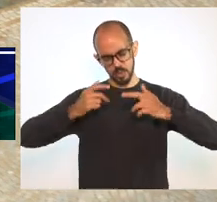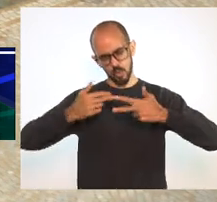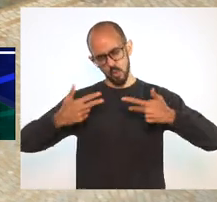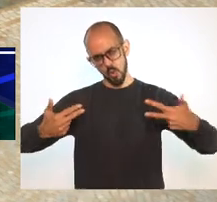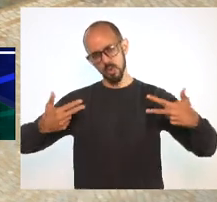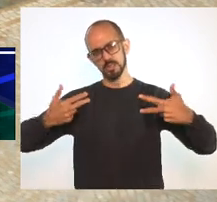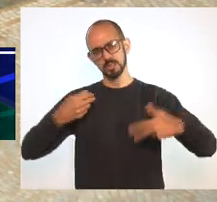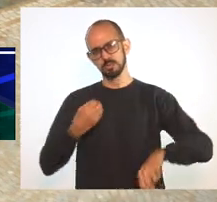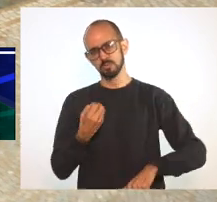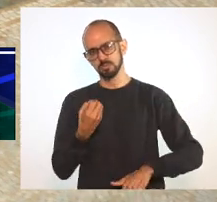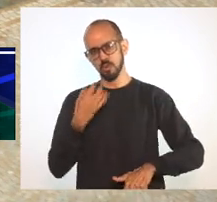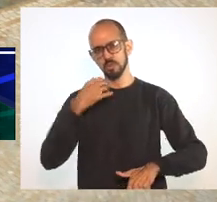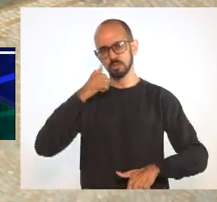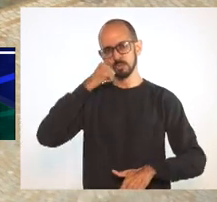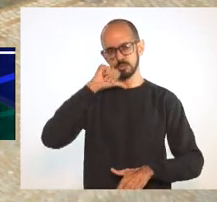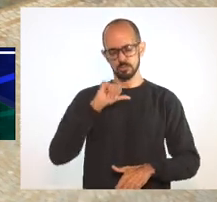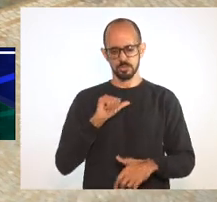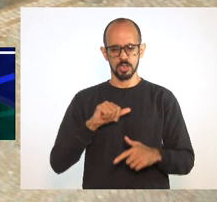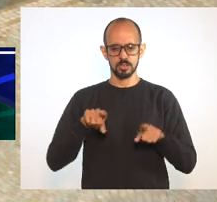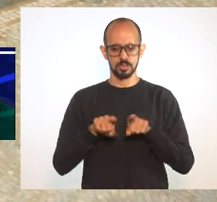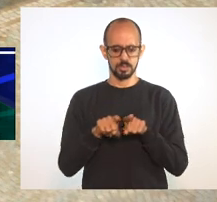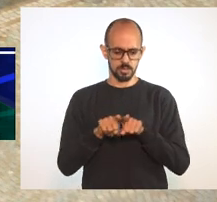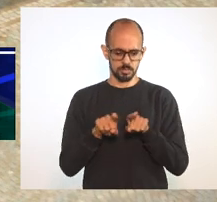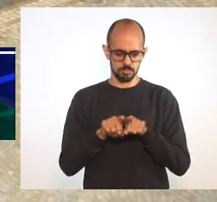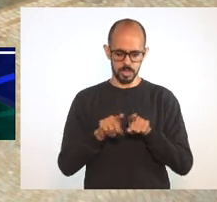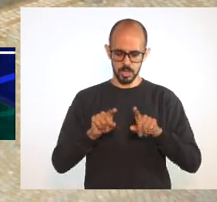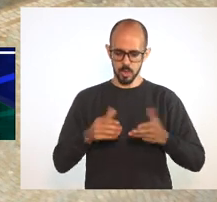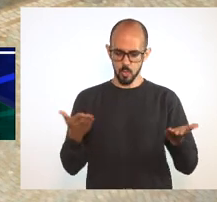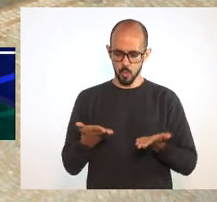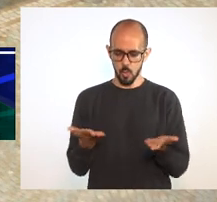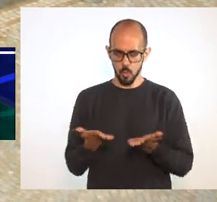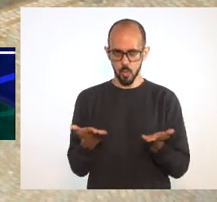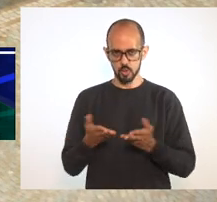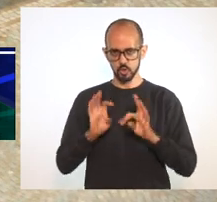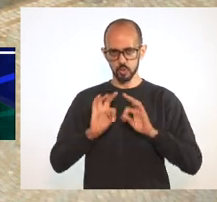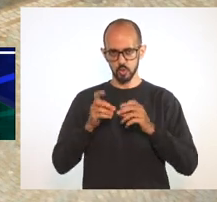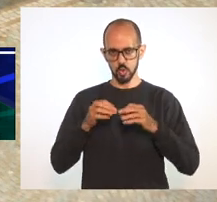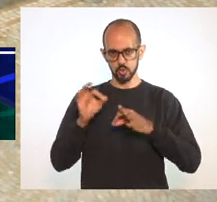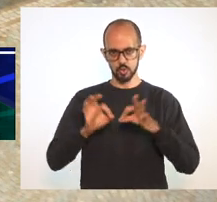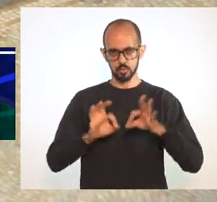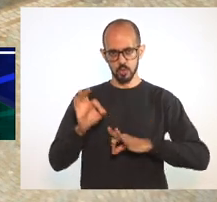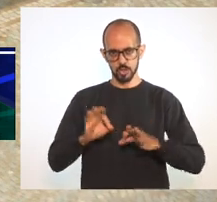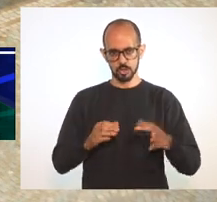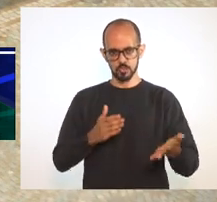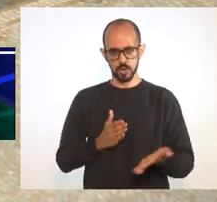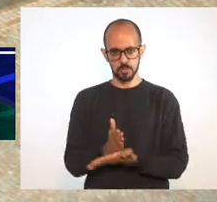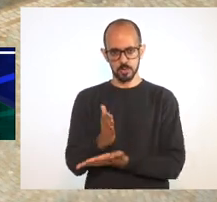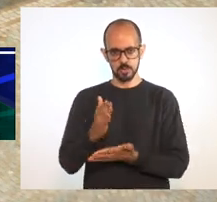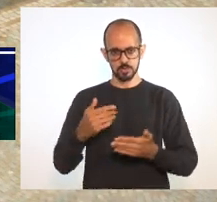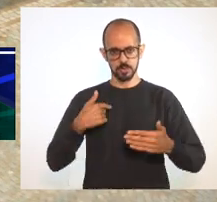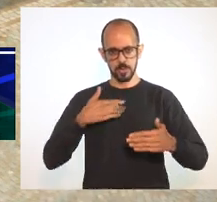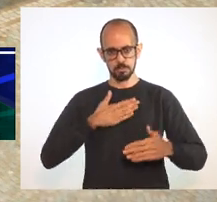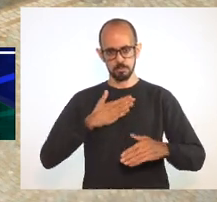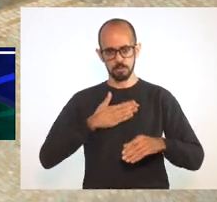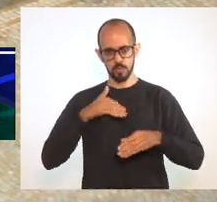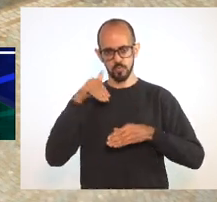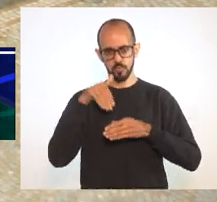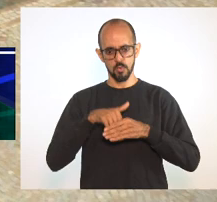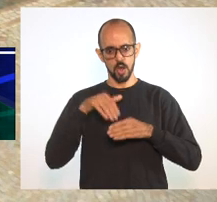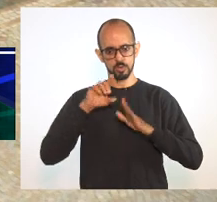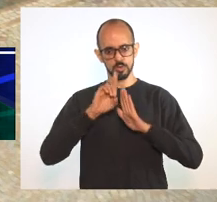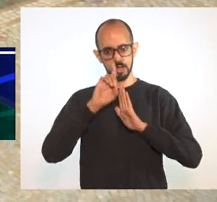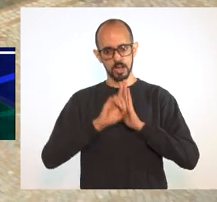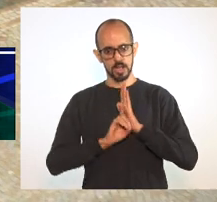para as mulheres. Então, hoje, todos os projetos que foram aprovados, a minha declaração de voto hoje é que eu fui favorável a